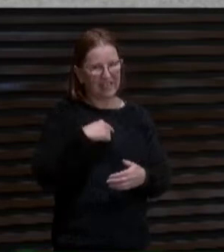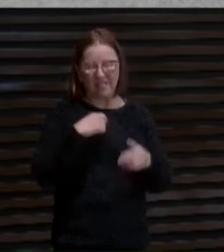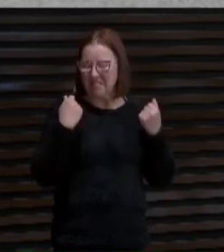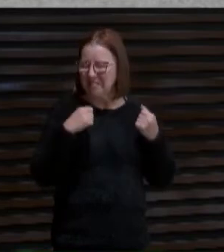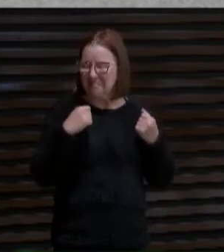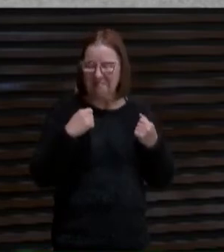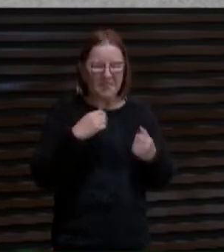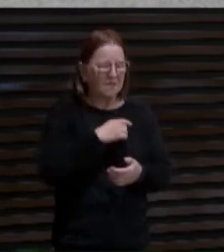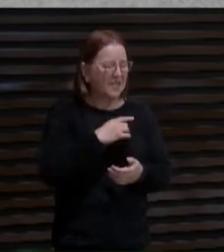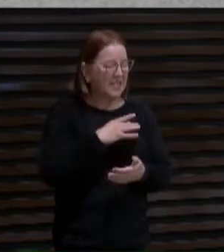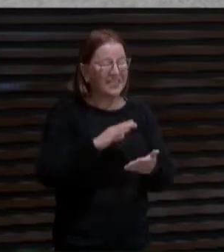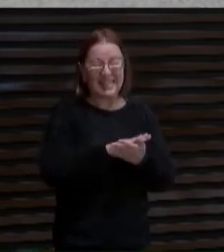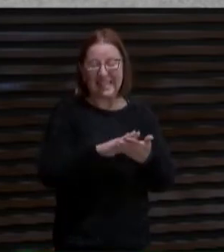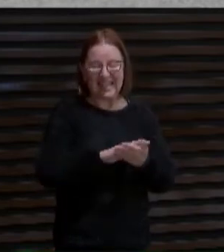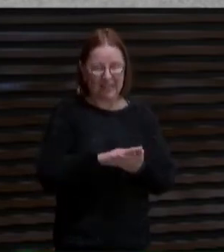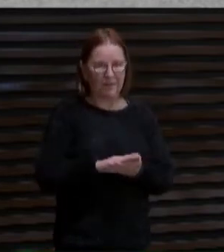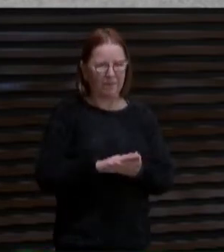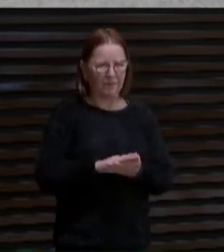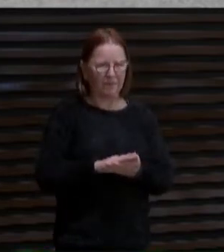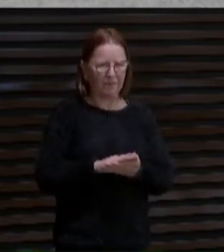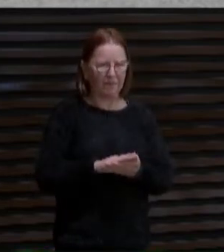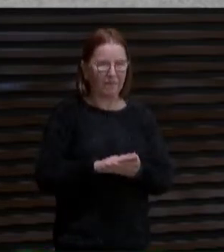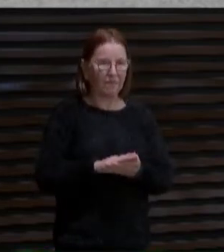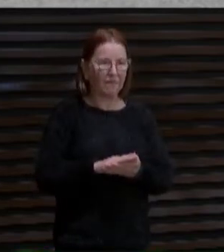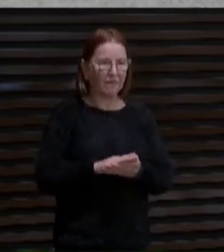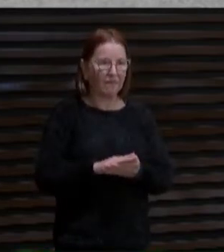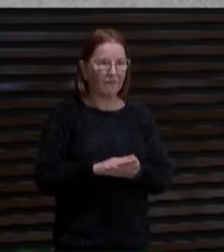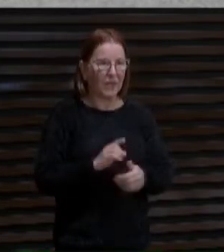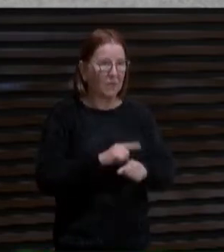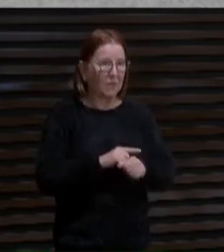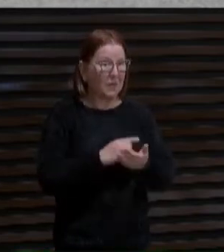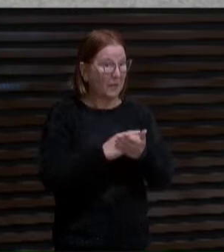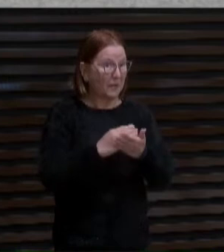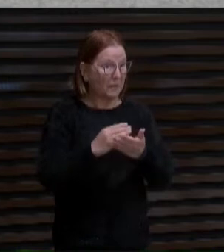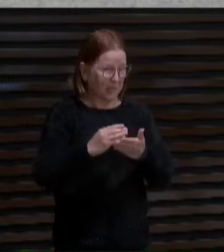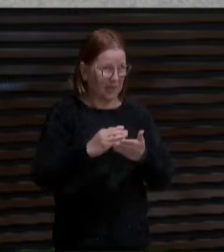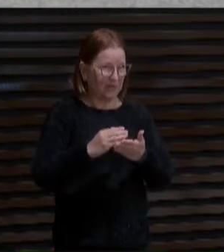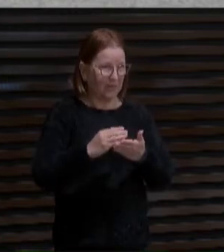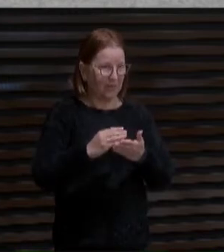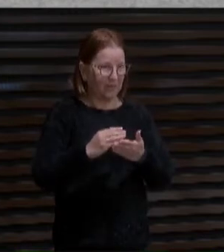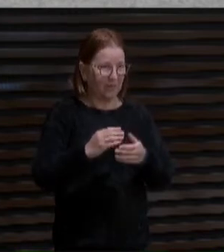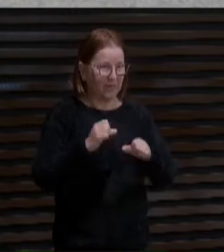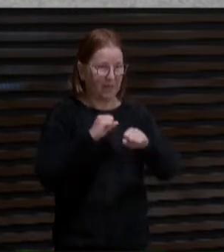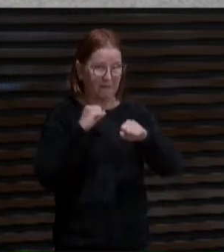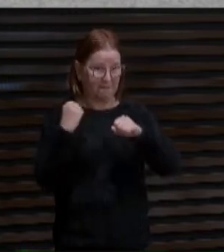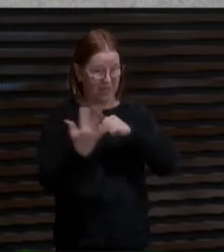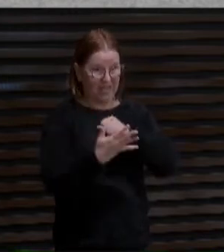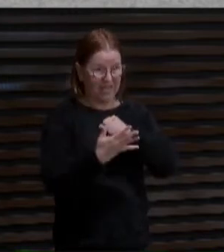quando começou a pandemia que já é descrito pela bíblia e vai vir mais viu cada uma vem